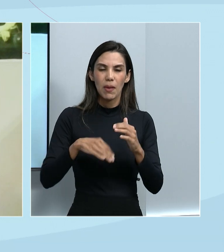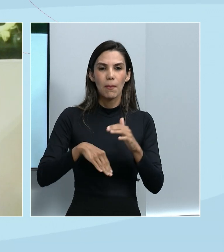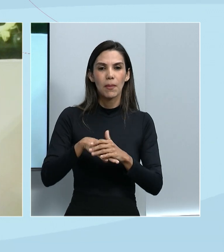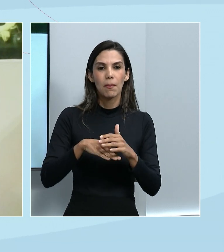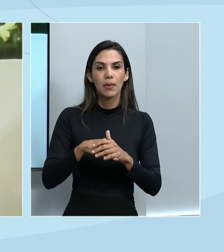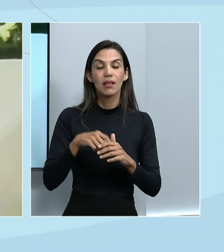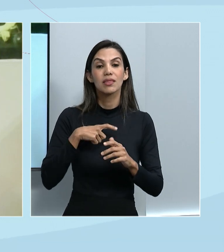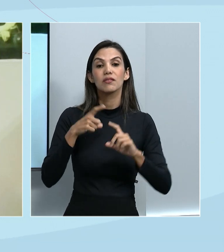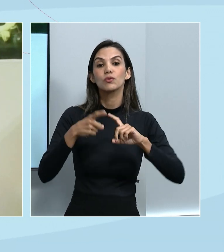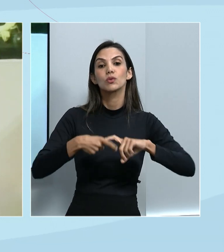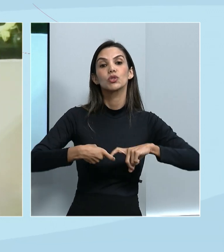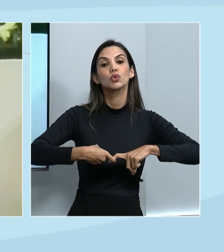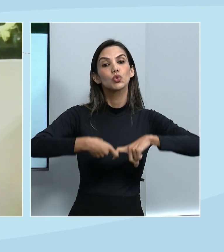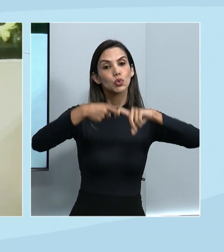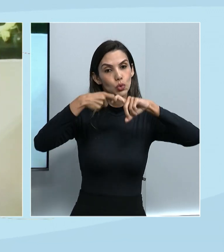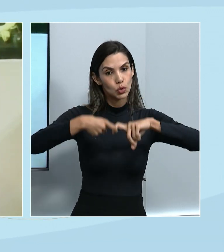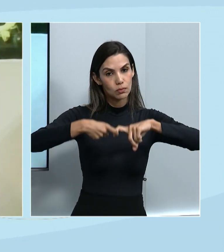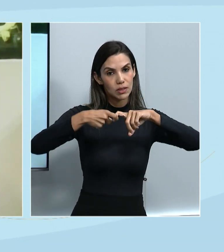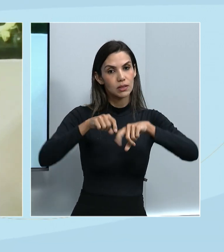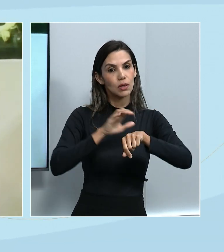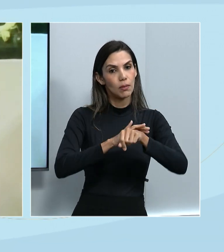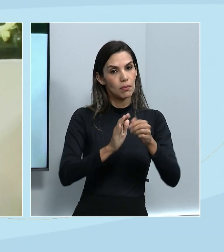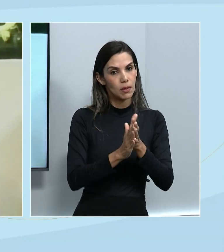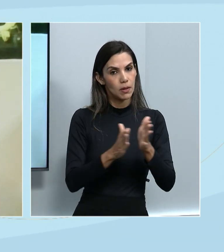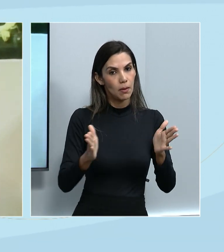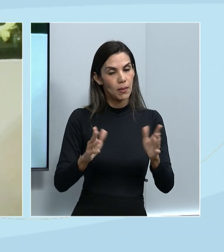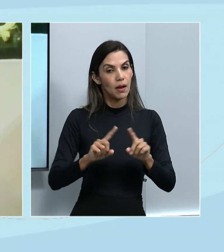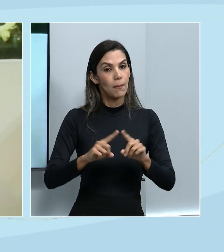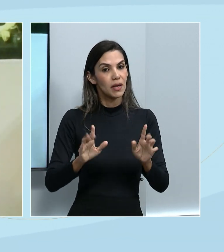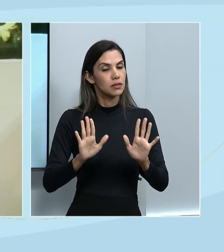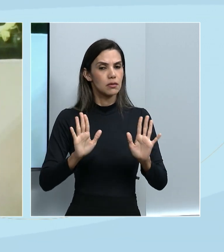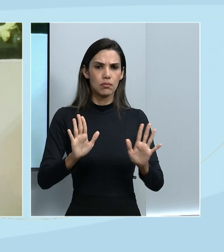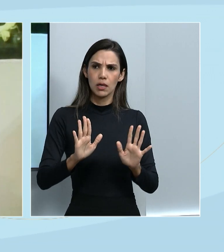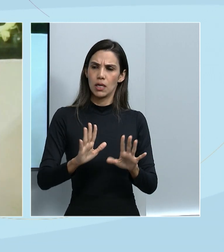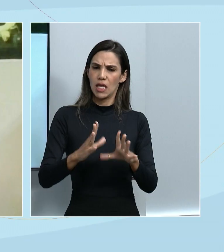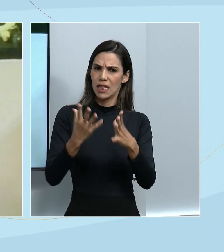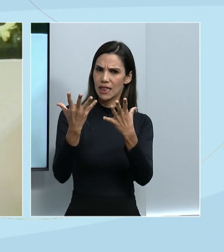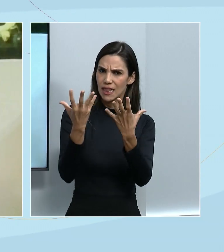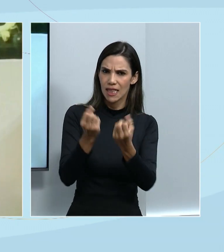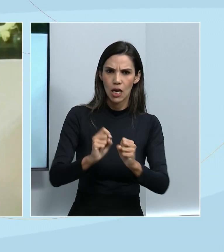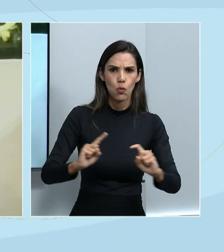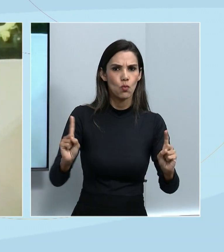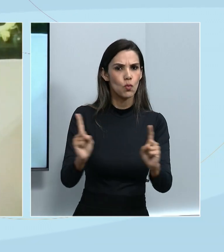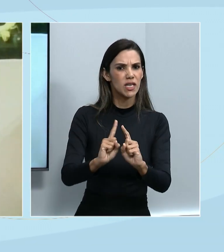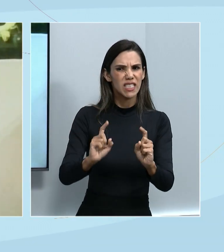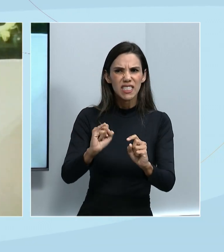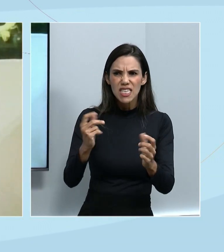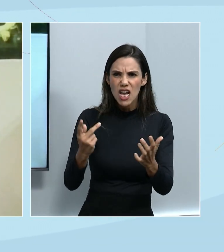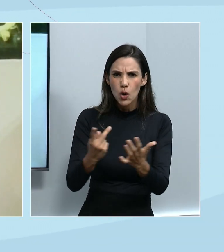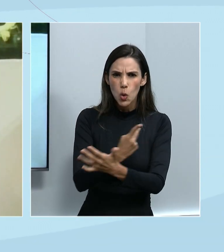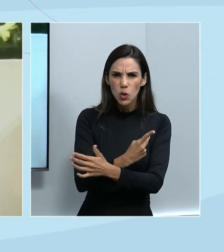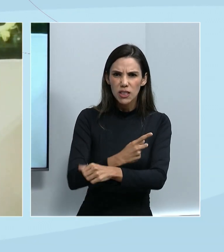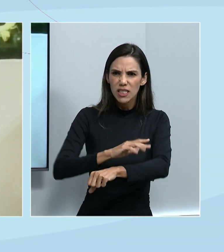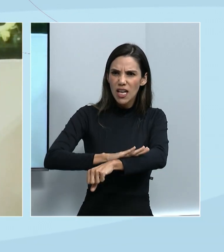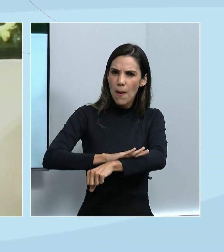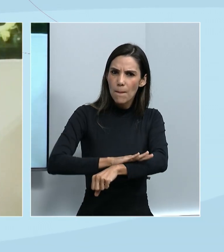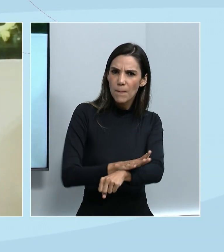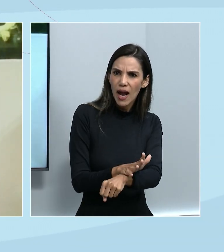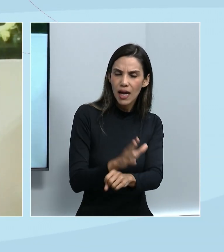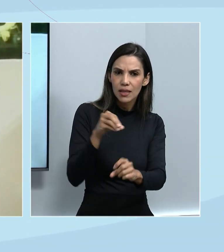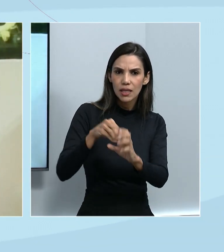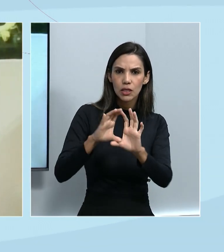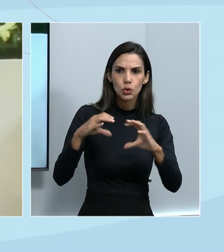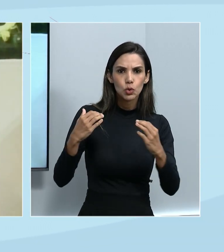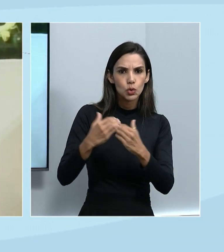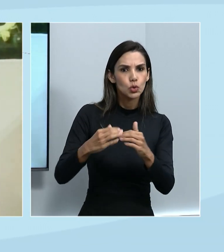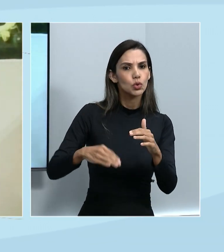suspensão temporária e deixou bem claro que não admite ou não admitirá qualquer tipo de manifestação. Eu acho